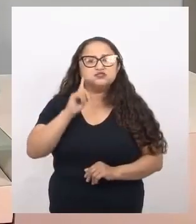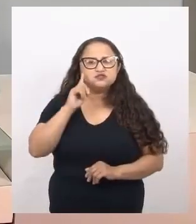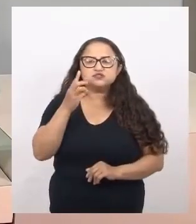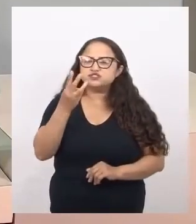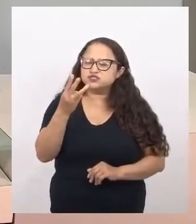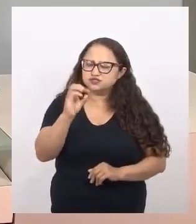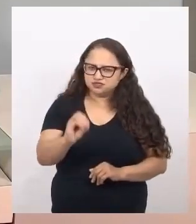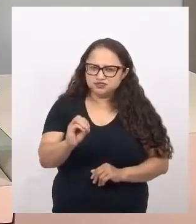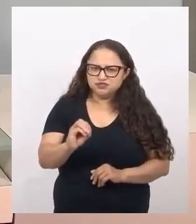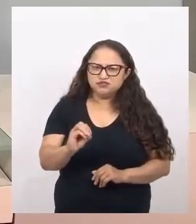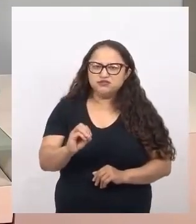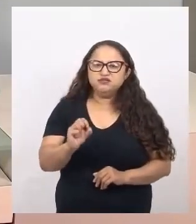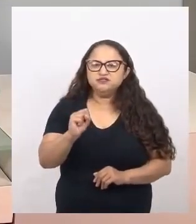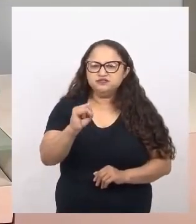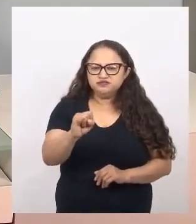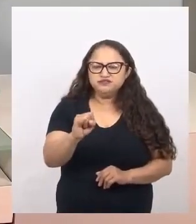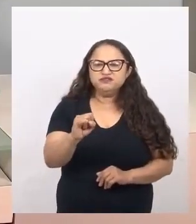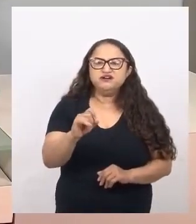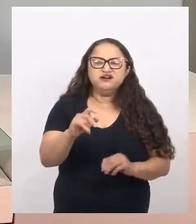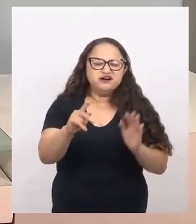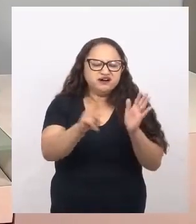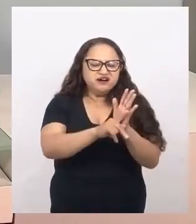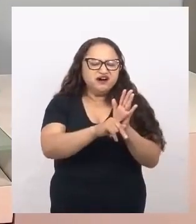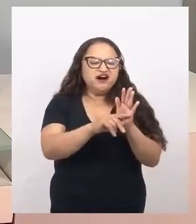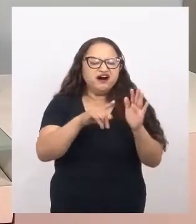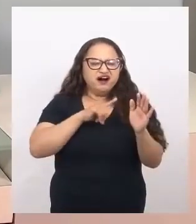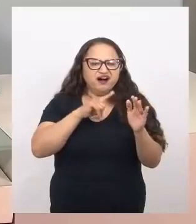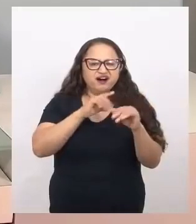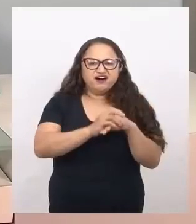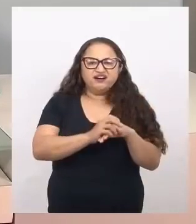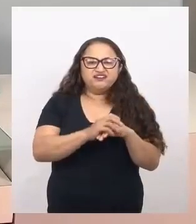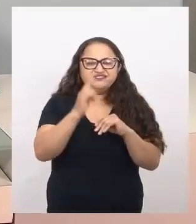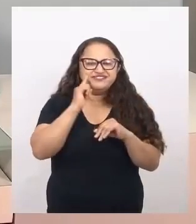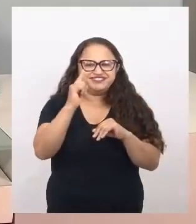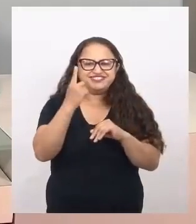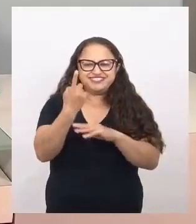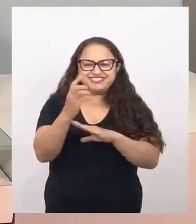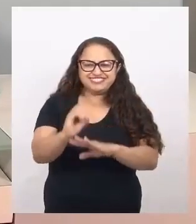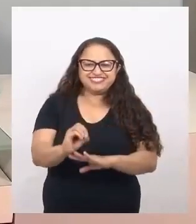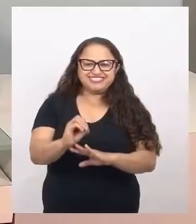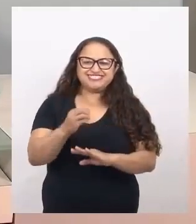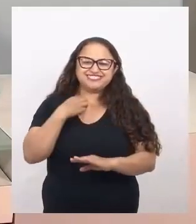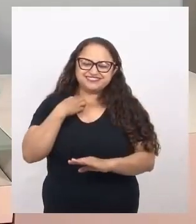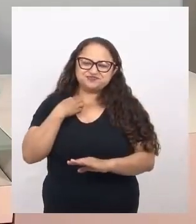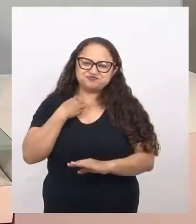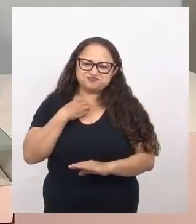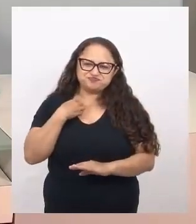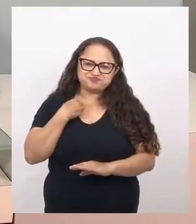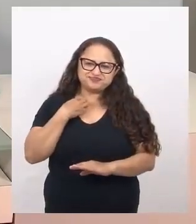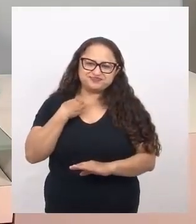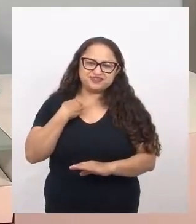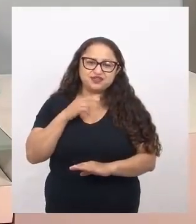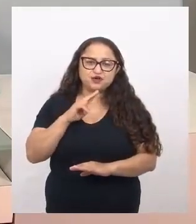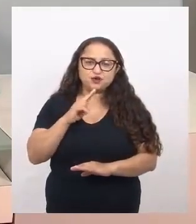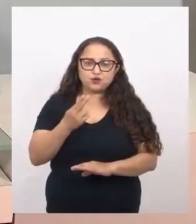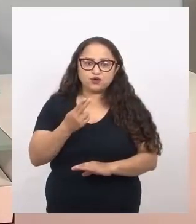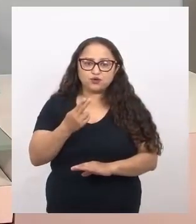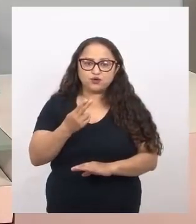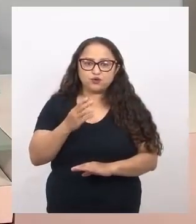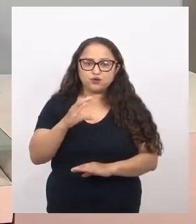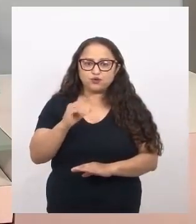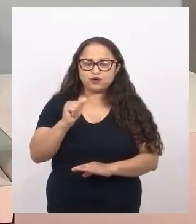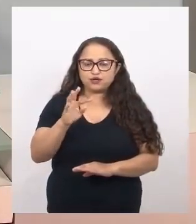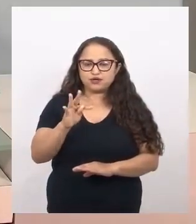30. Se ele é um professor estável, ele manifesta interesse no dia 10. Isso. ou categoria O lá no final